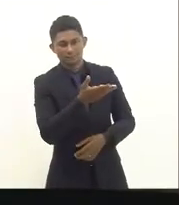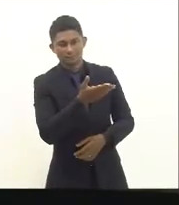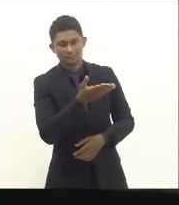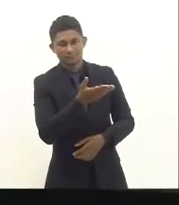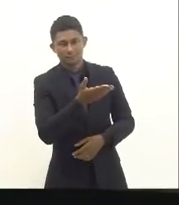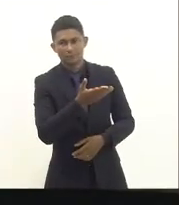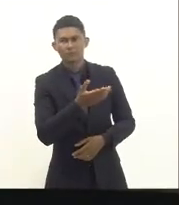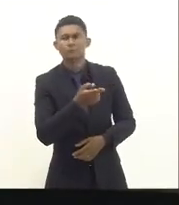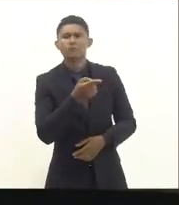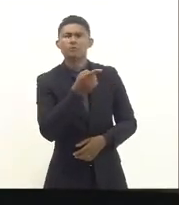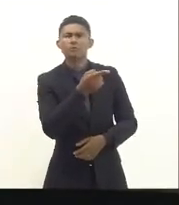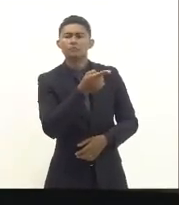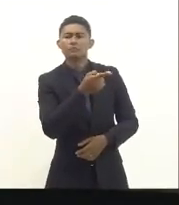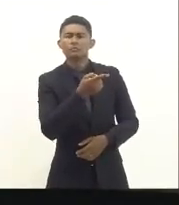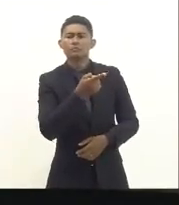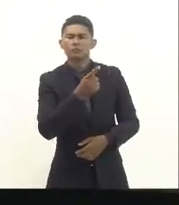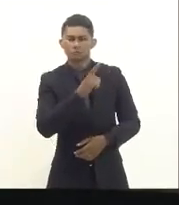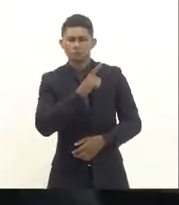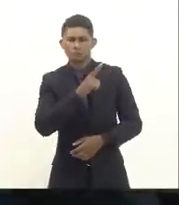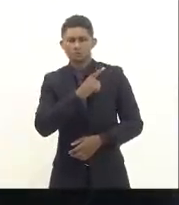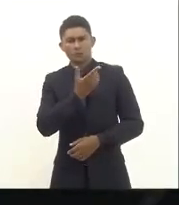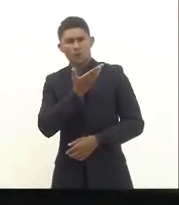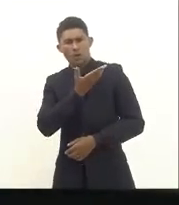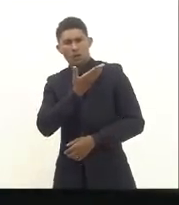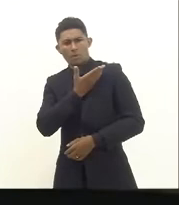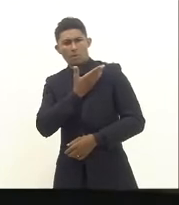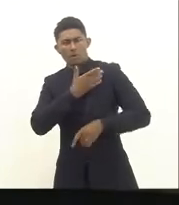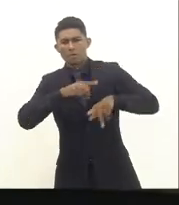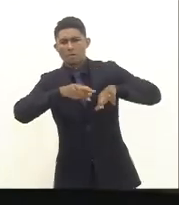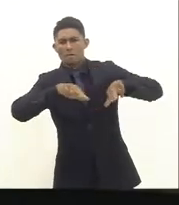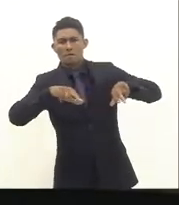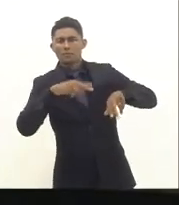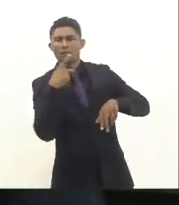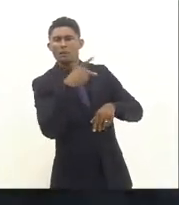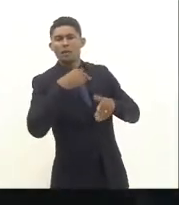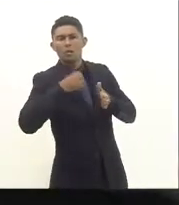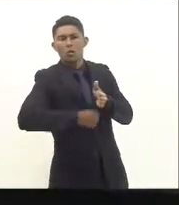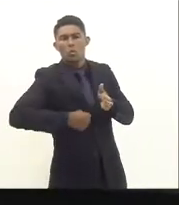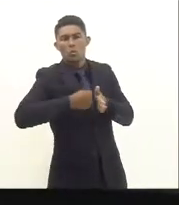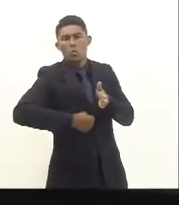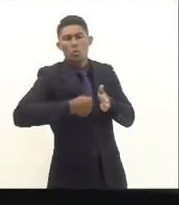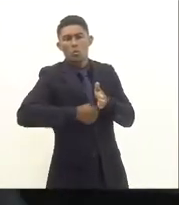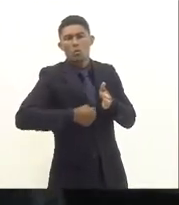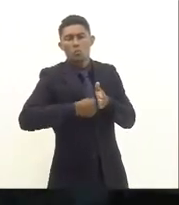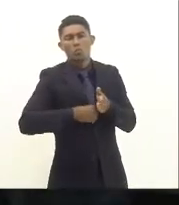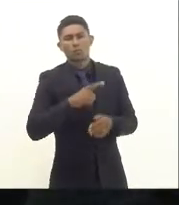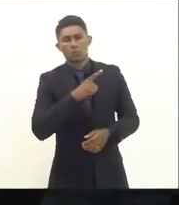passou aqui é uma opção de colegas na luta dele é